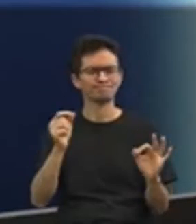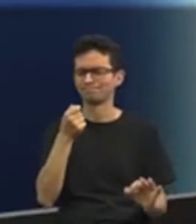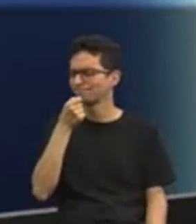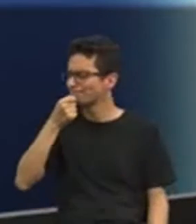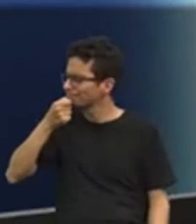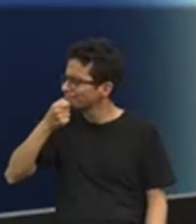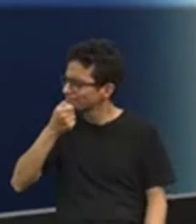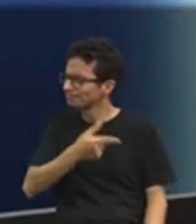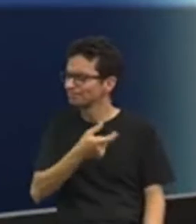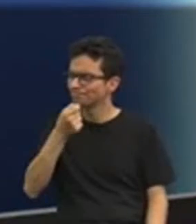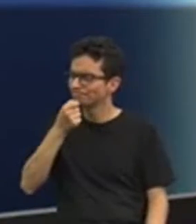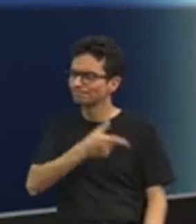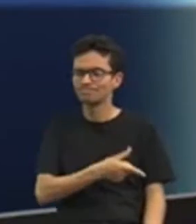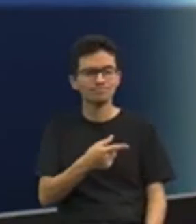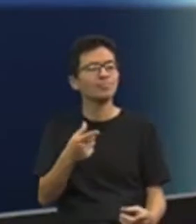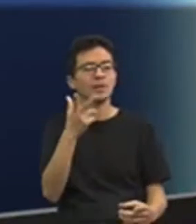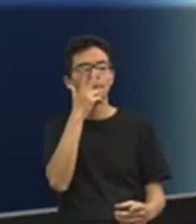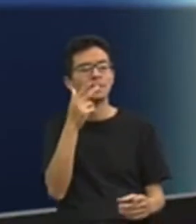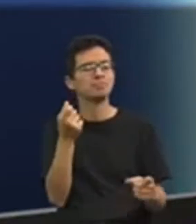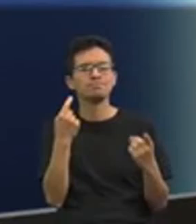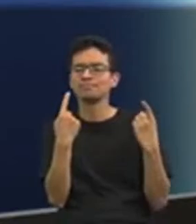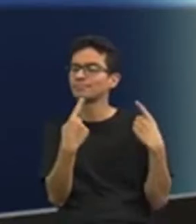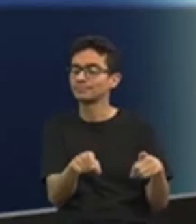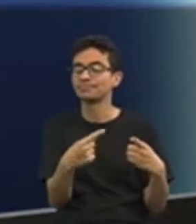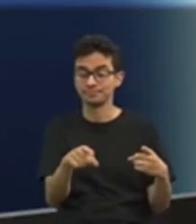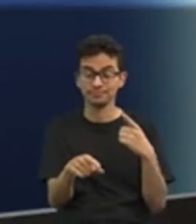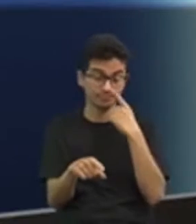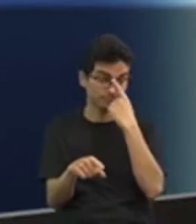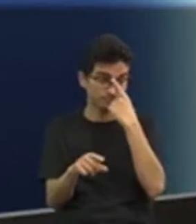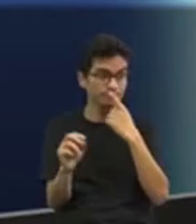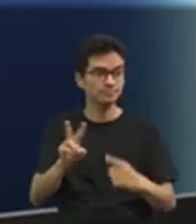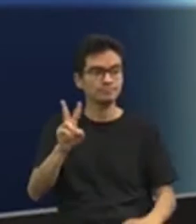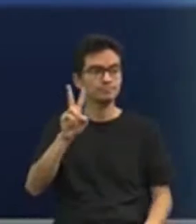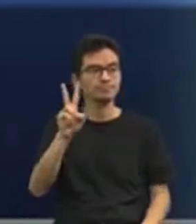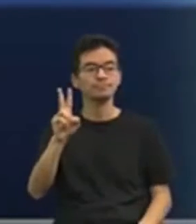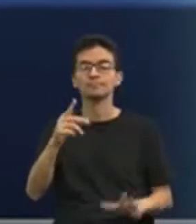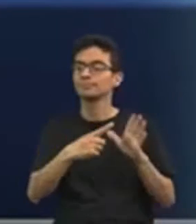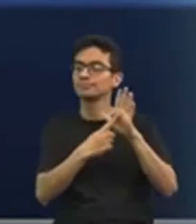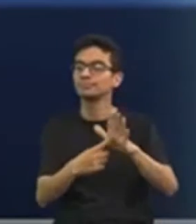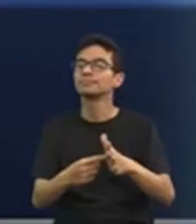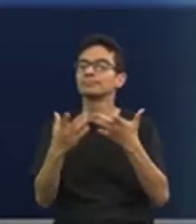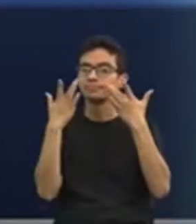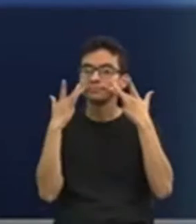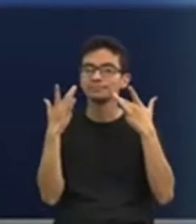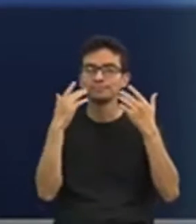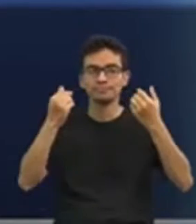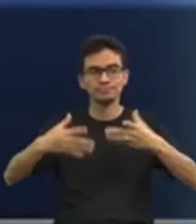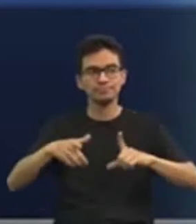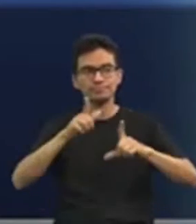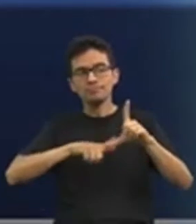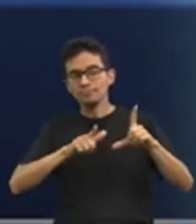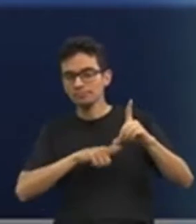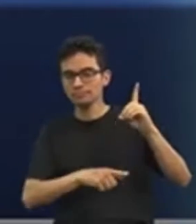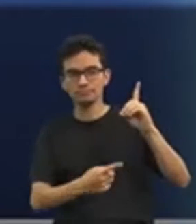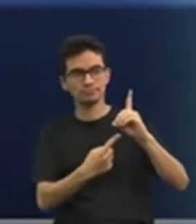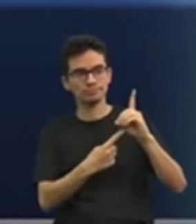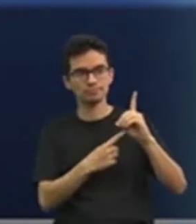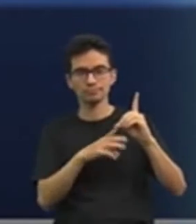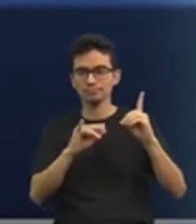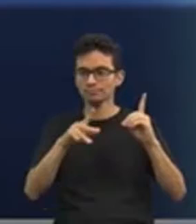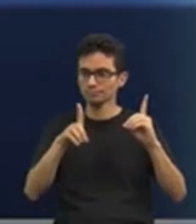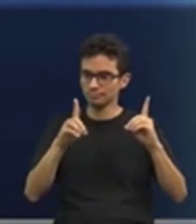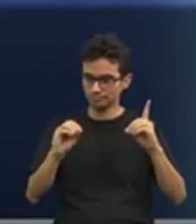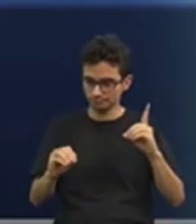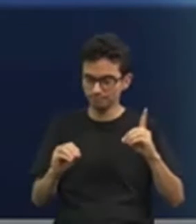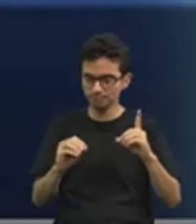irônico portanto na questão ele pede inversão de valores que a peça em cena você tem Justamente na letra d de dado